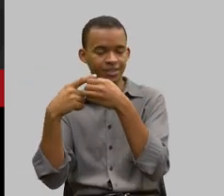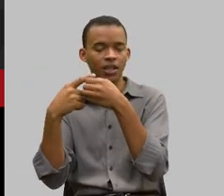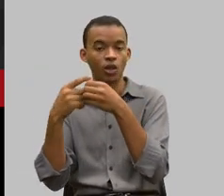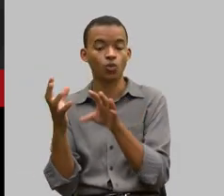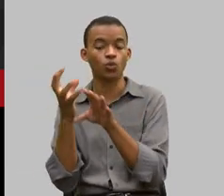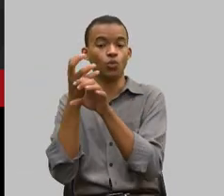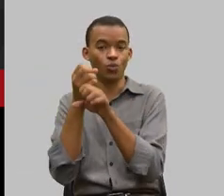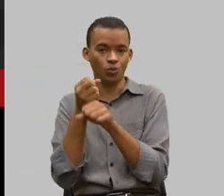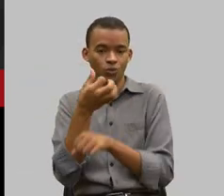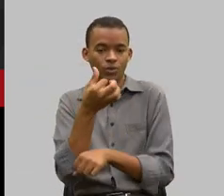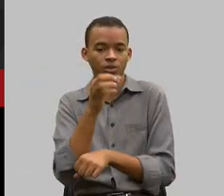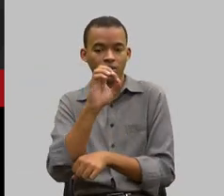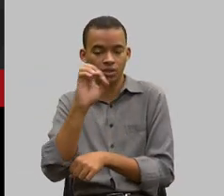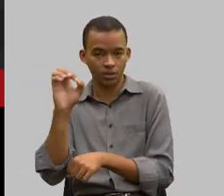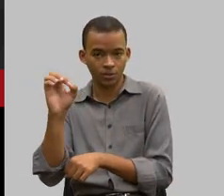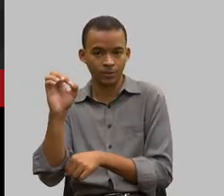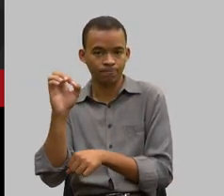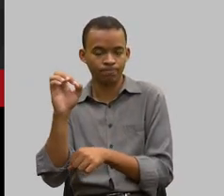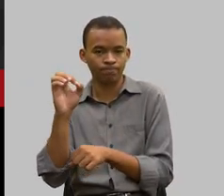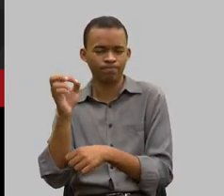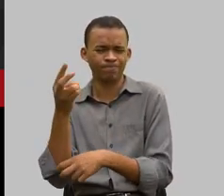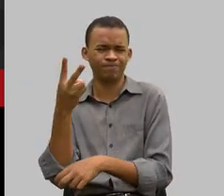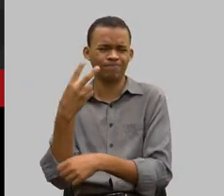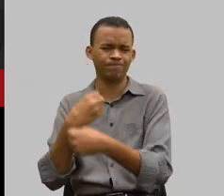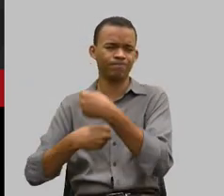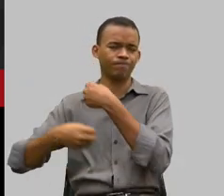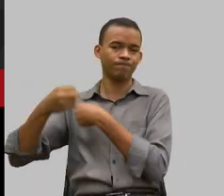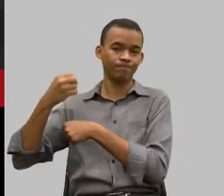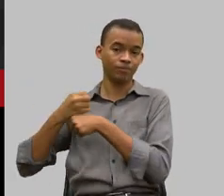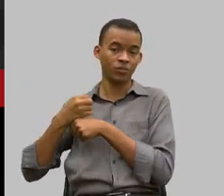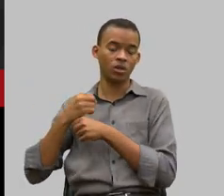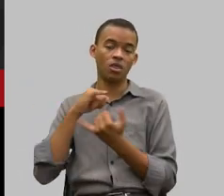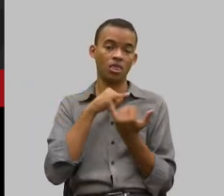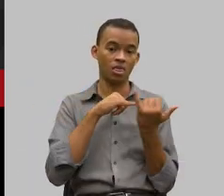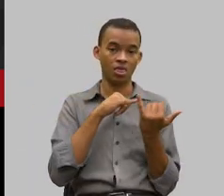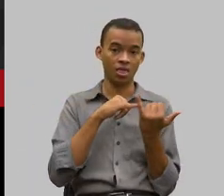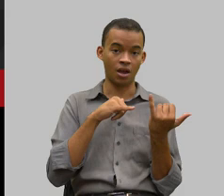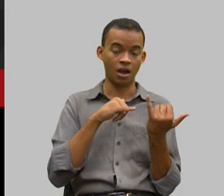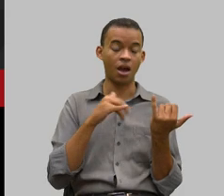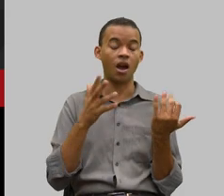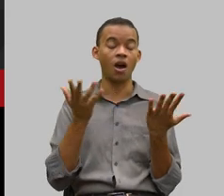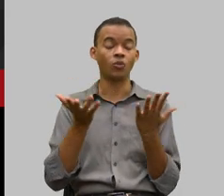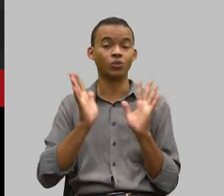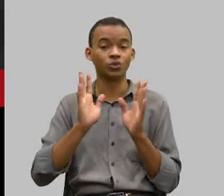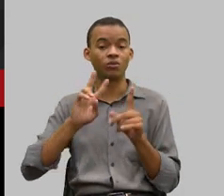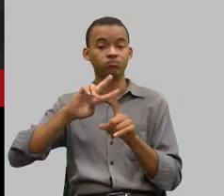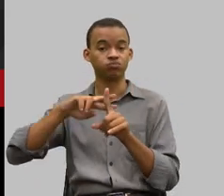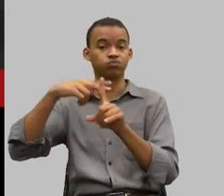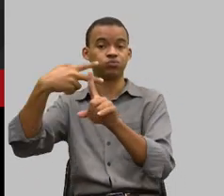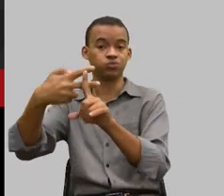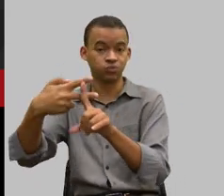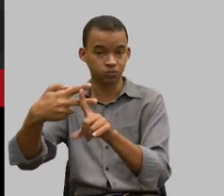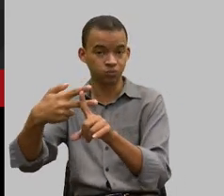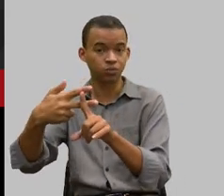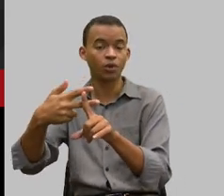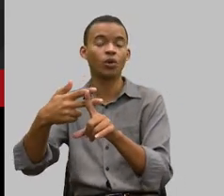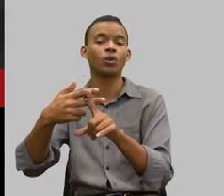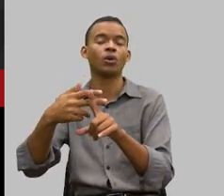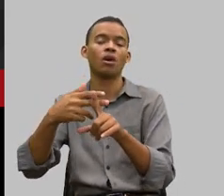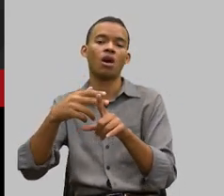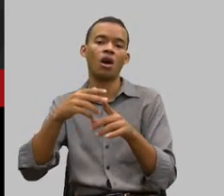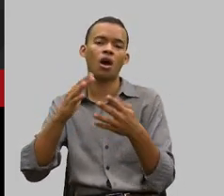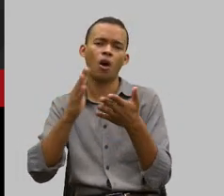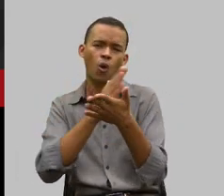gente já praticamente dobrou o número de municípios que recebem o sinal da Rede Minas quase 90% sinal digital e com